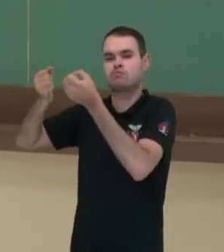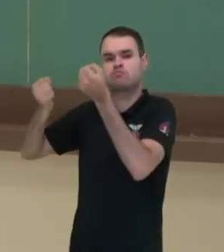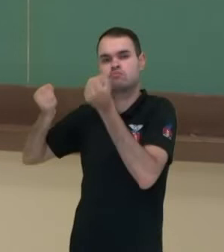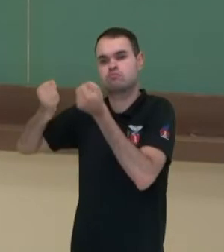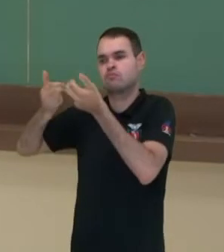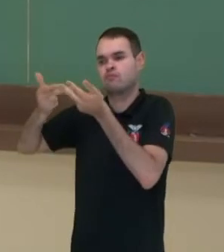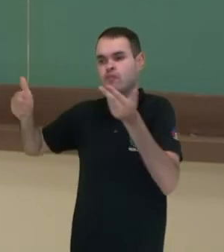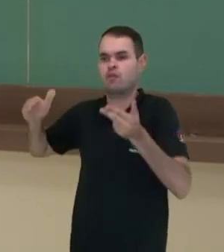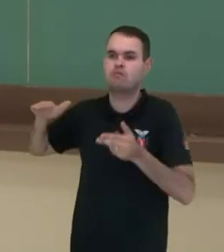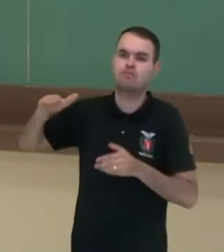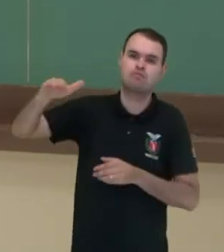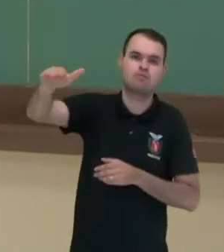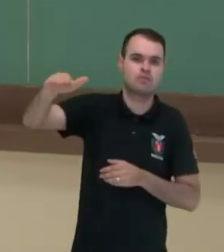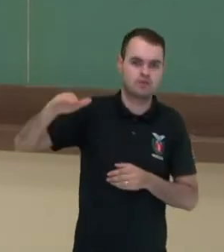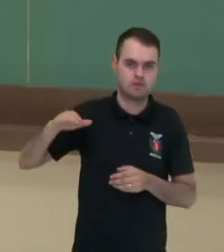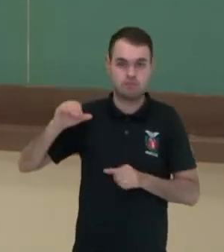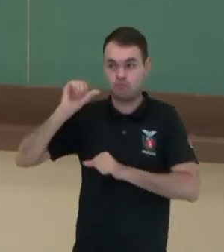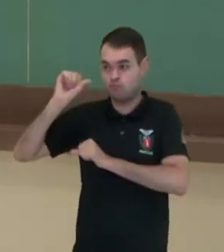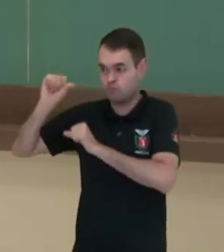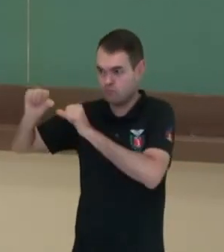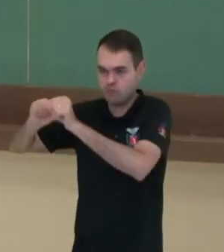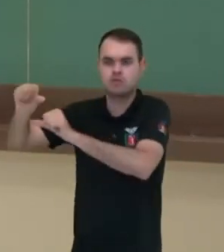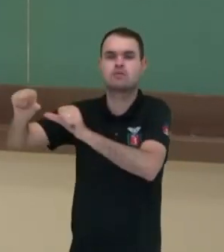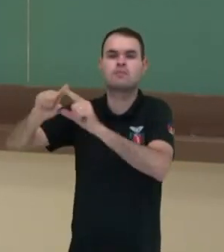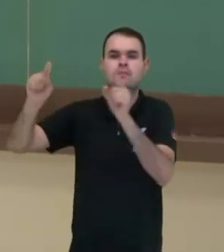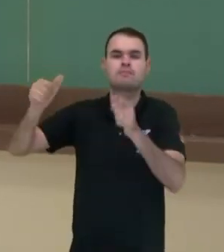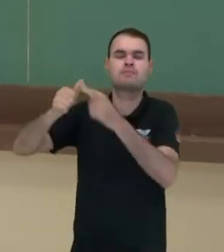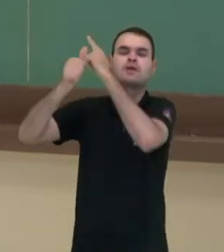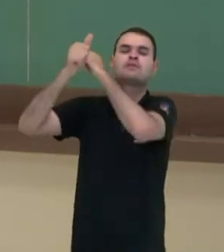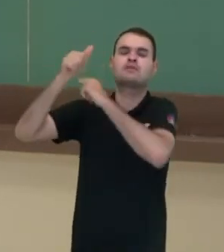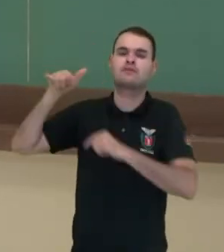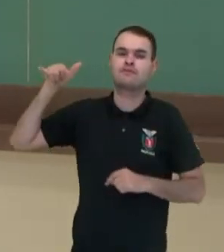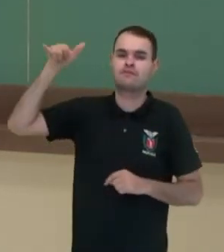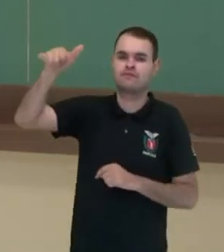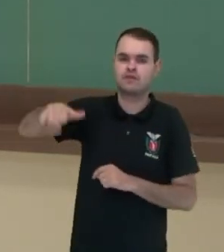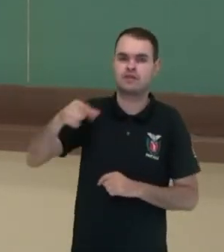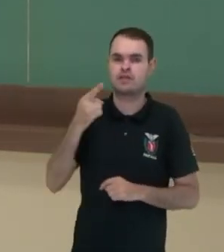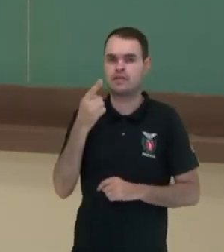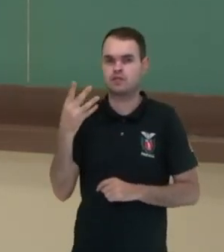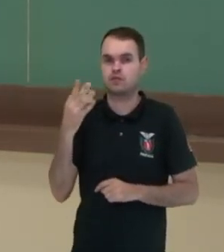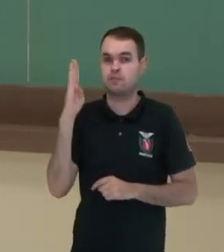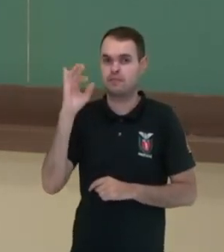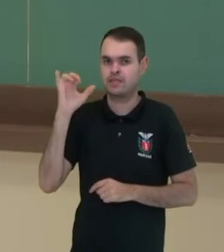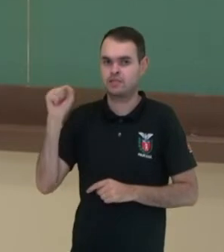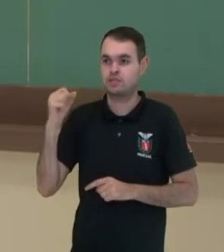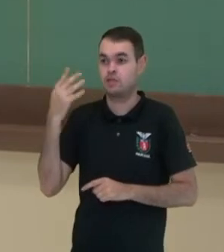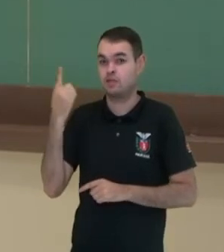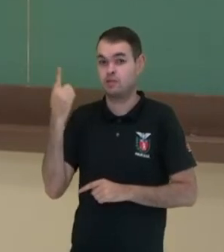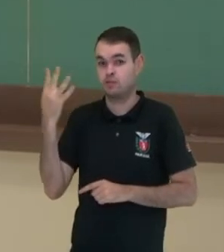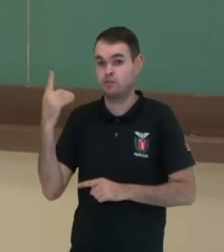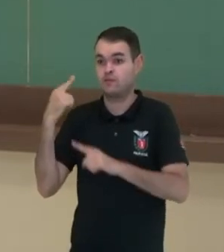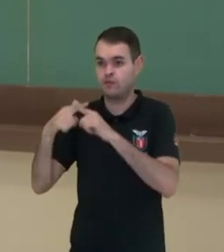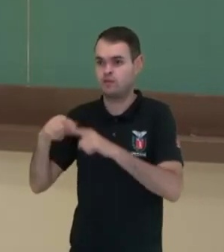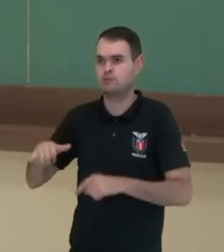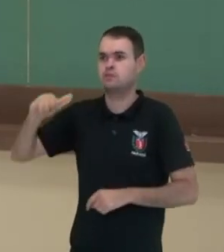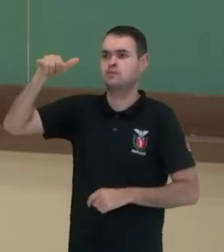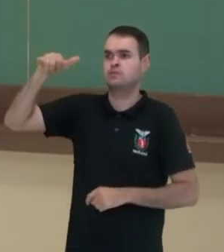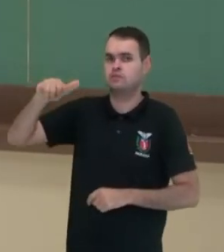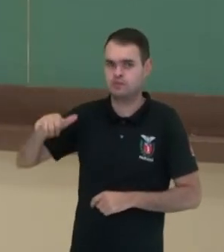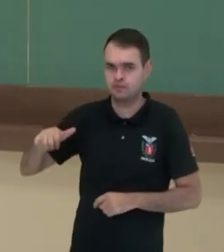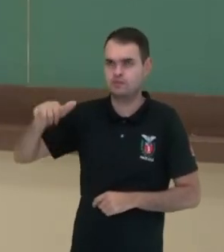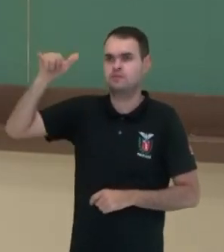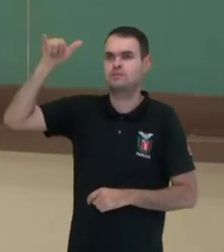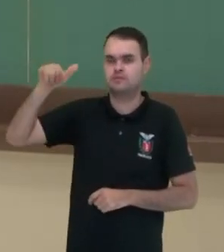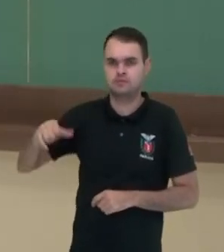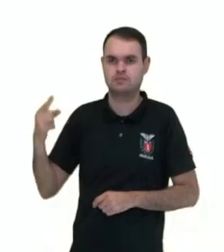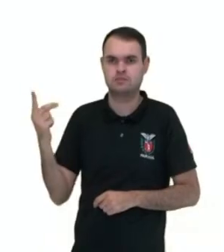mudança é lenta, mas ela é contínua. Pense no primeiro avião com o Santos Dumont. 14 vezes, o cara tentar 14 vezes erguer o avião. Já